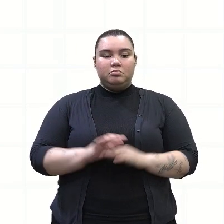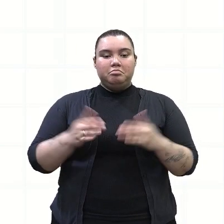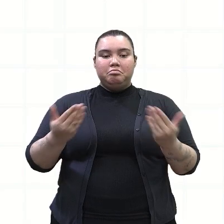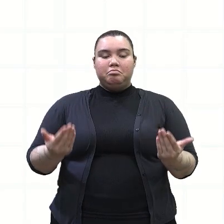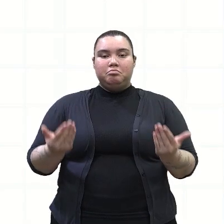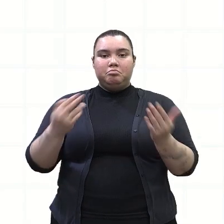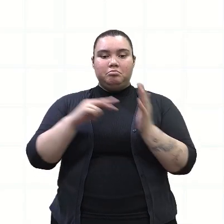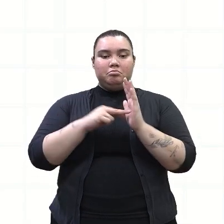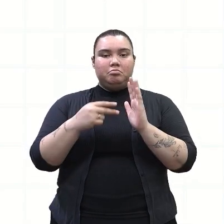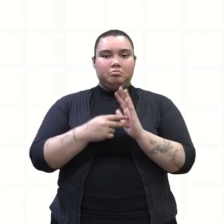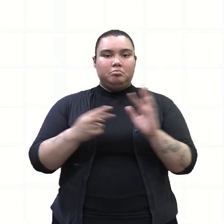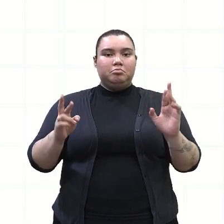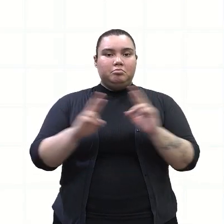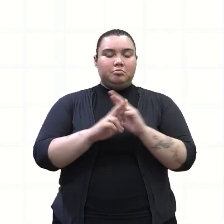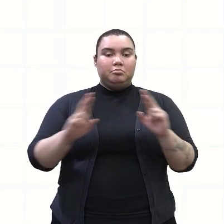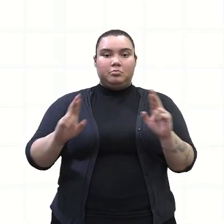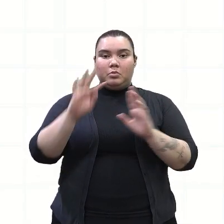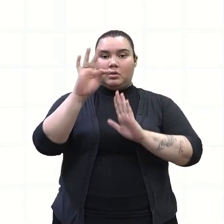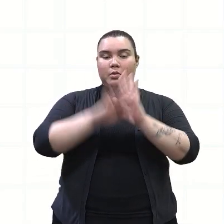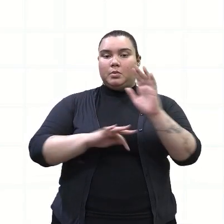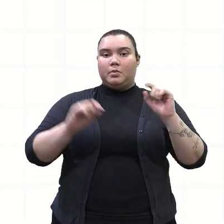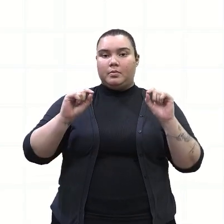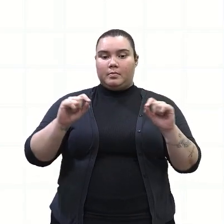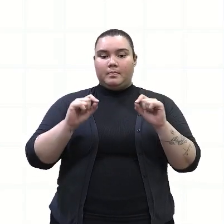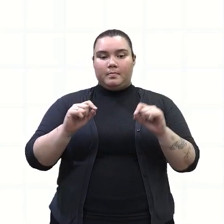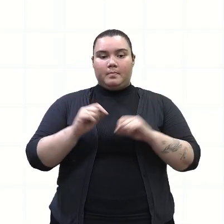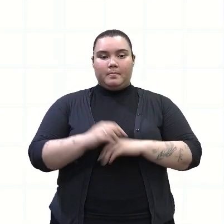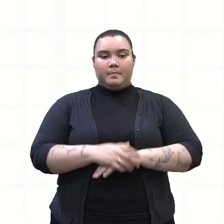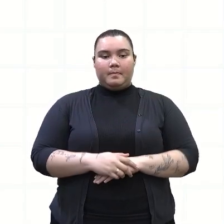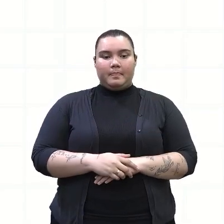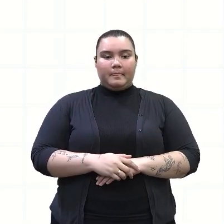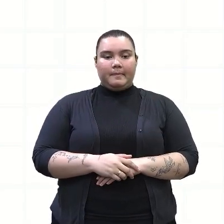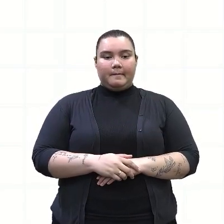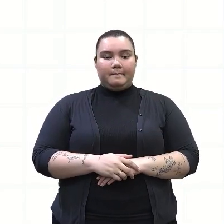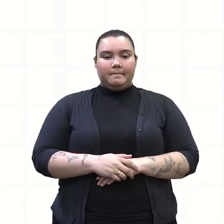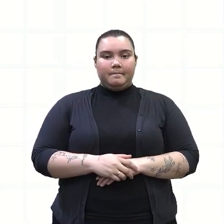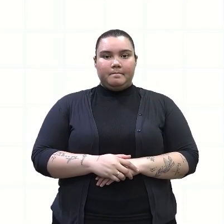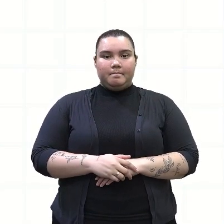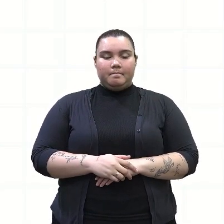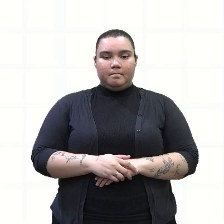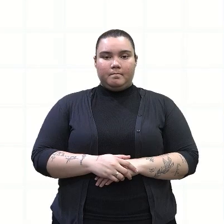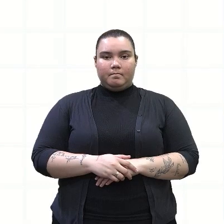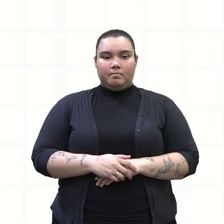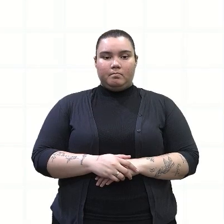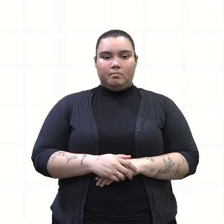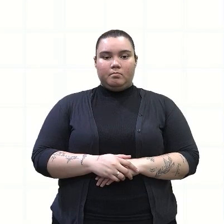ver com o nosso assunto? Eles são the shortest